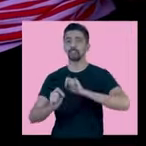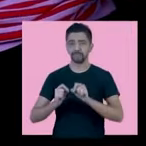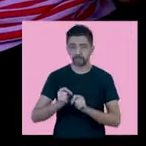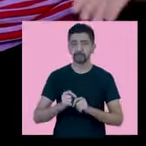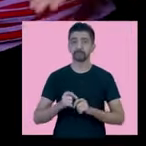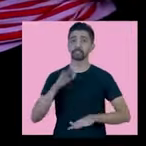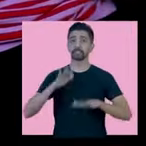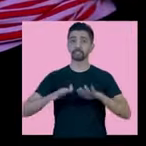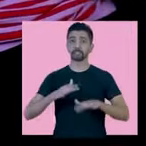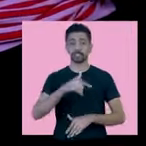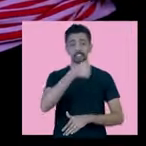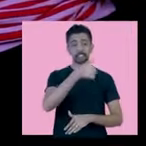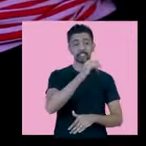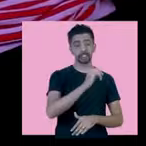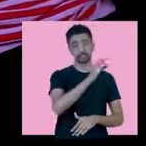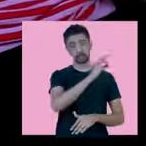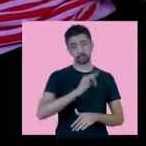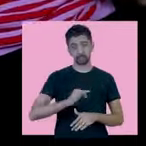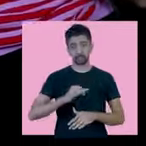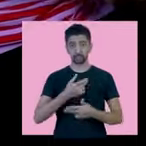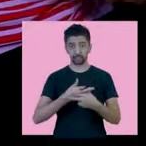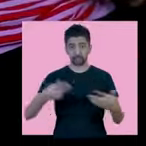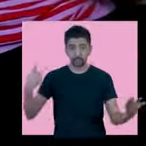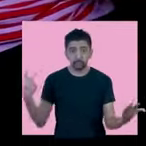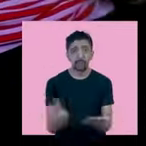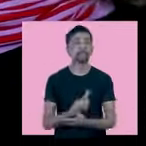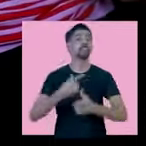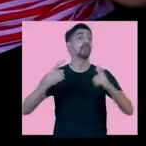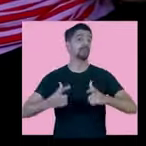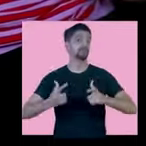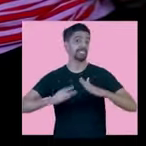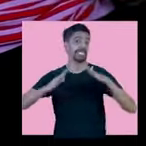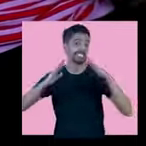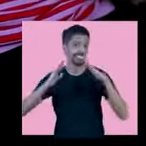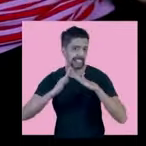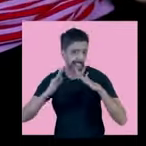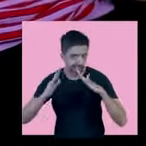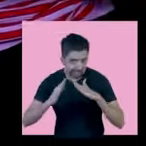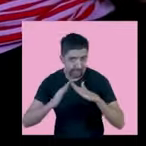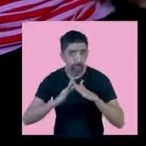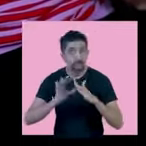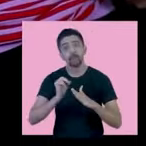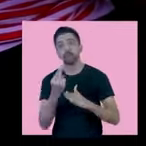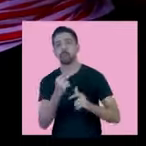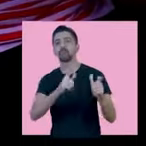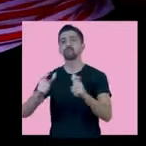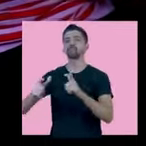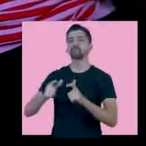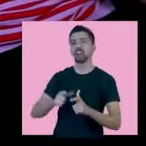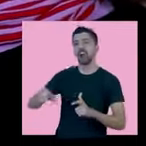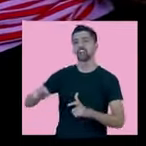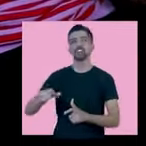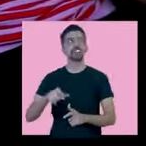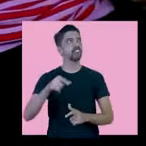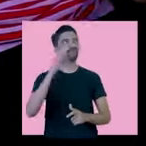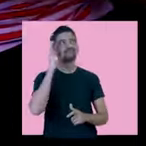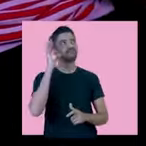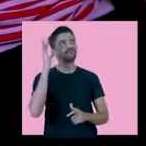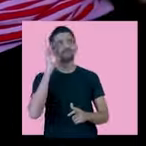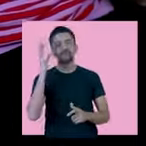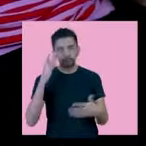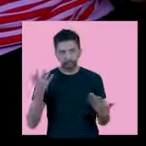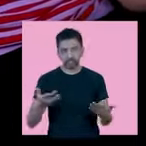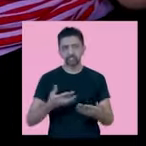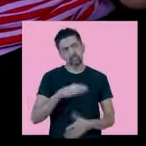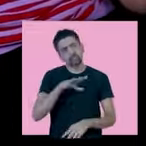sexual infantil é o fato de que mais de 70% dos casos acontece dentro da residência ou dentro de um local